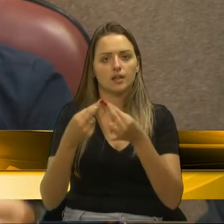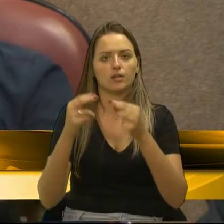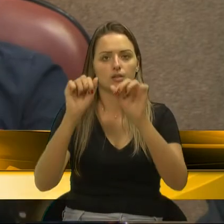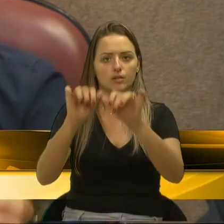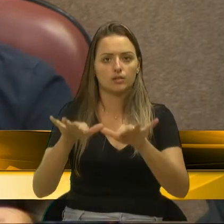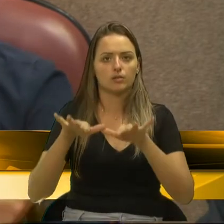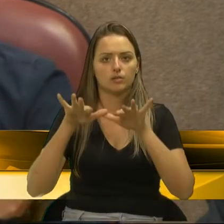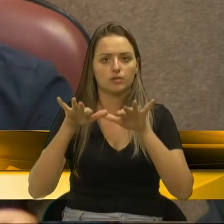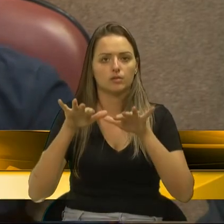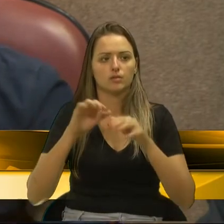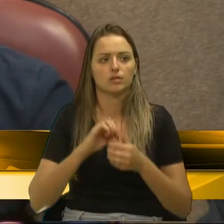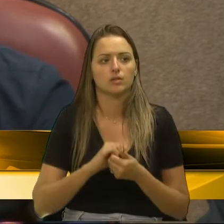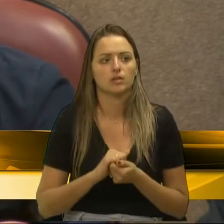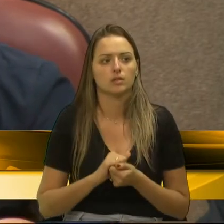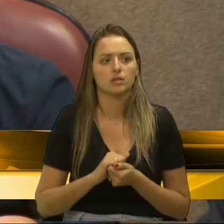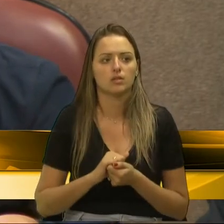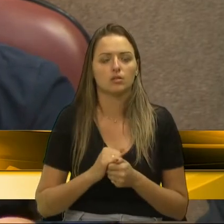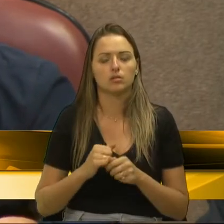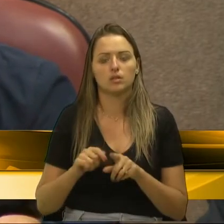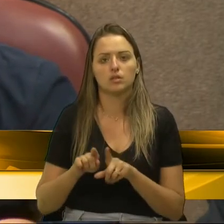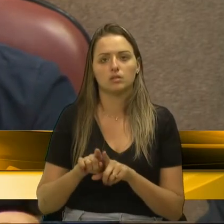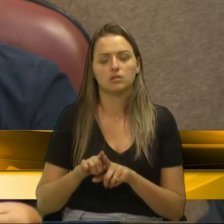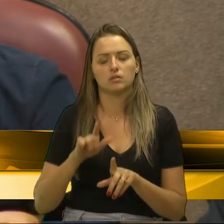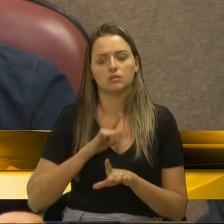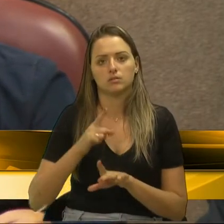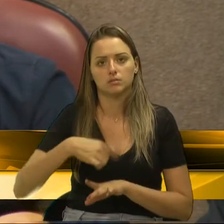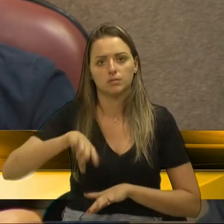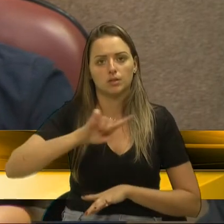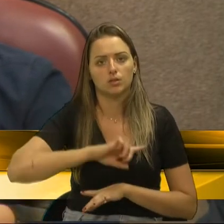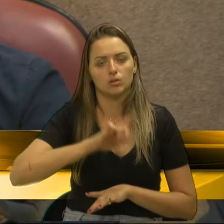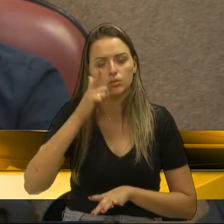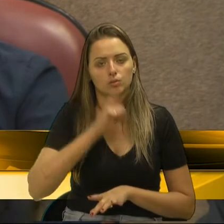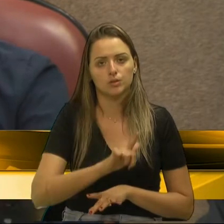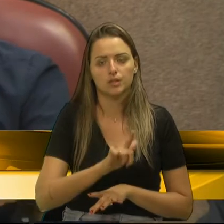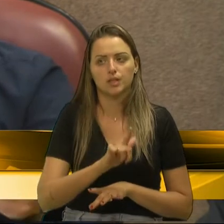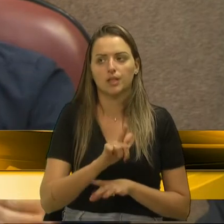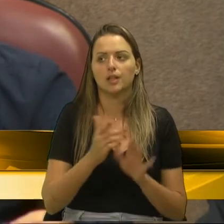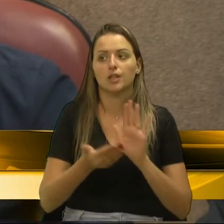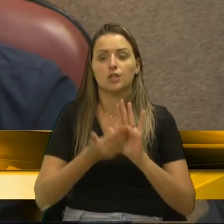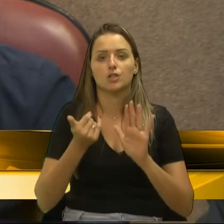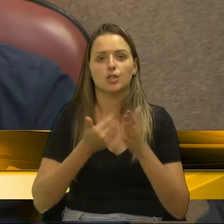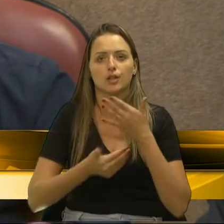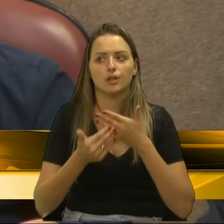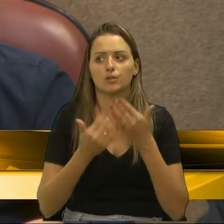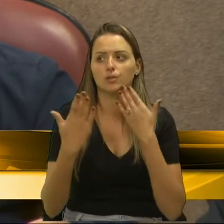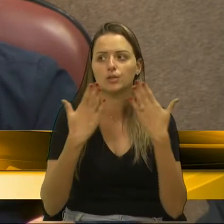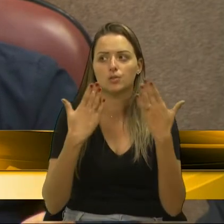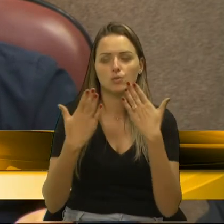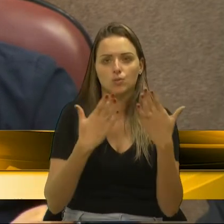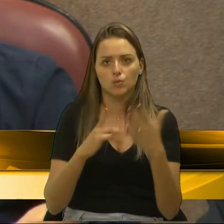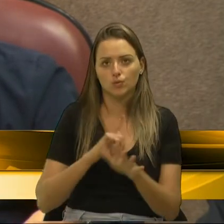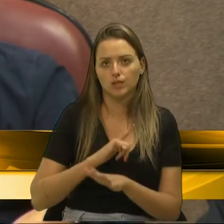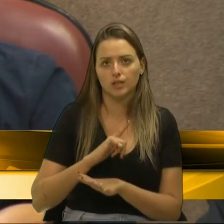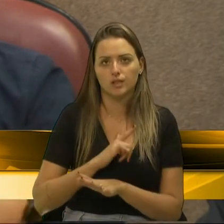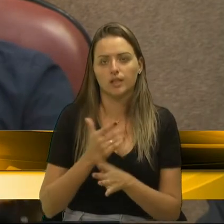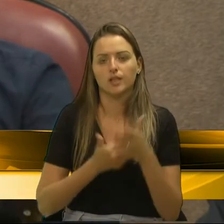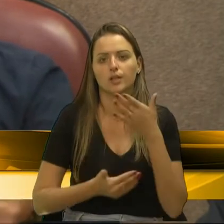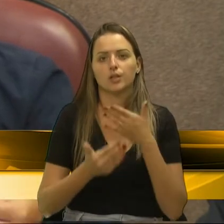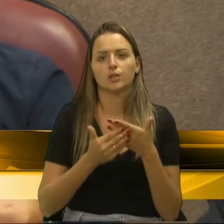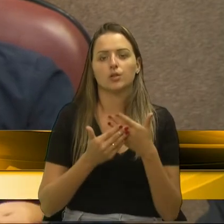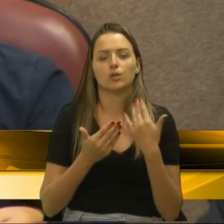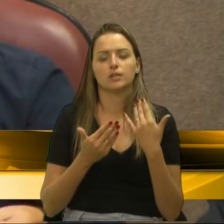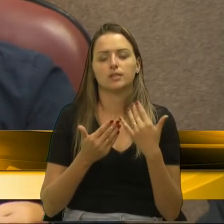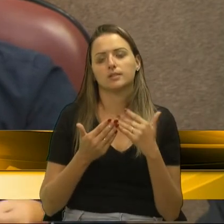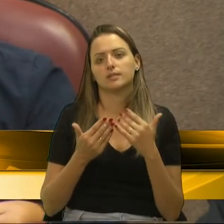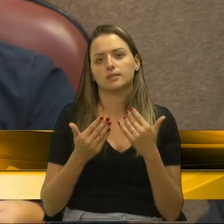possam entender como funciona. Que a gente possa desmistificar todas aquelas dúvidas que existem no ar aí, todas as ilações que existem